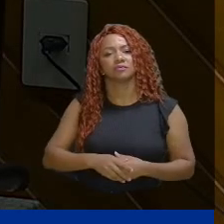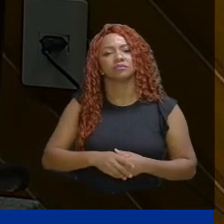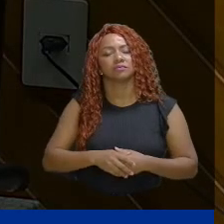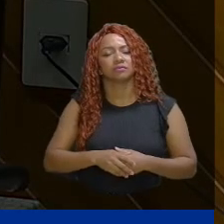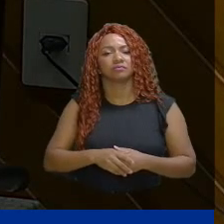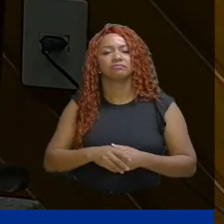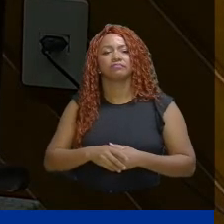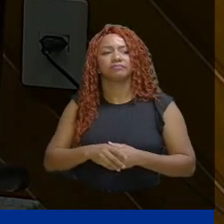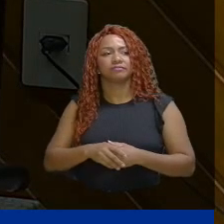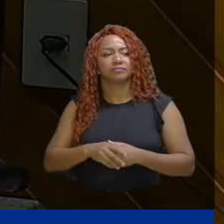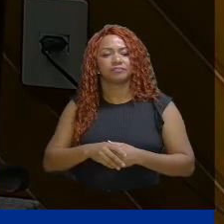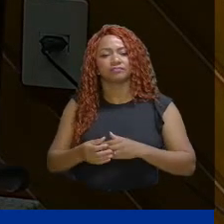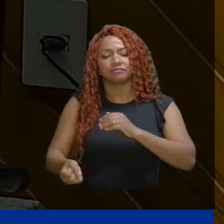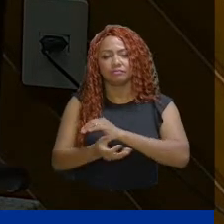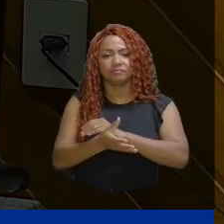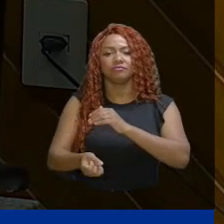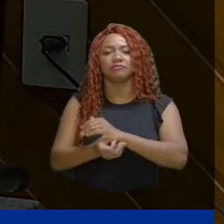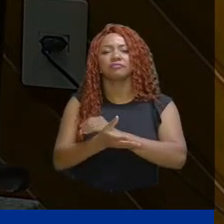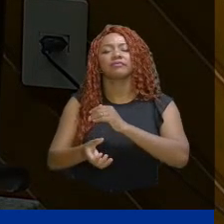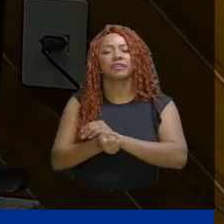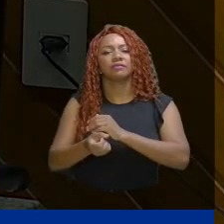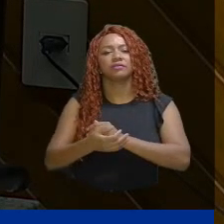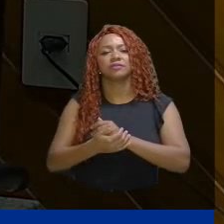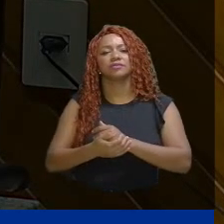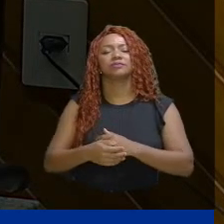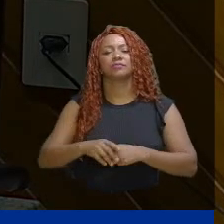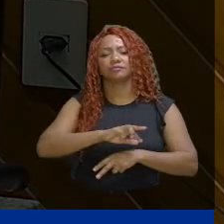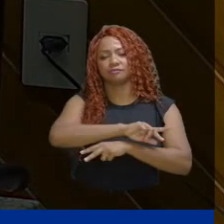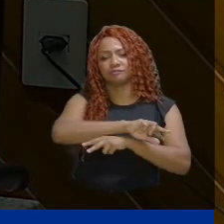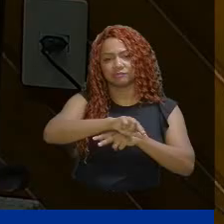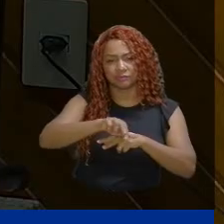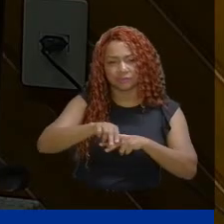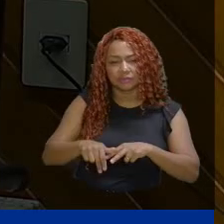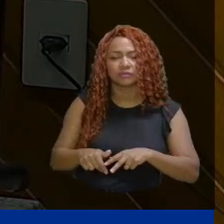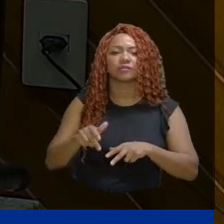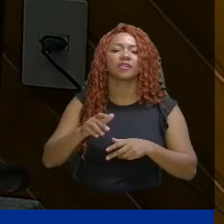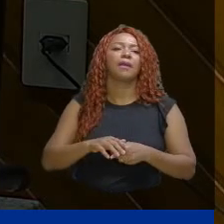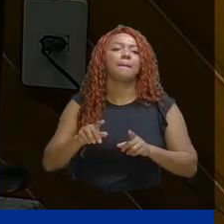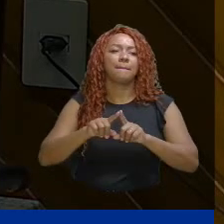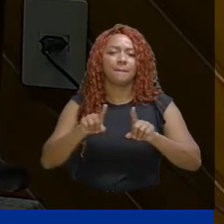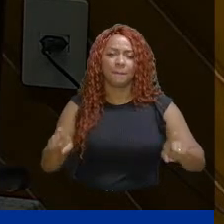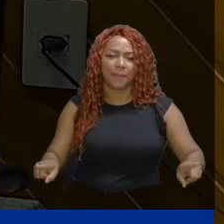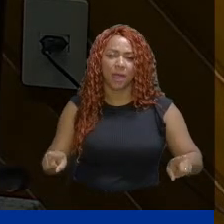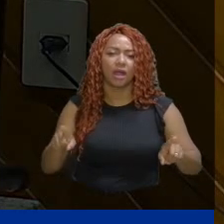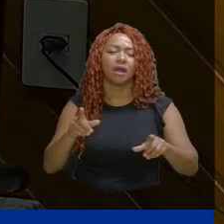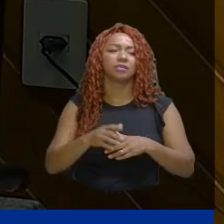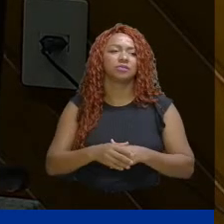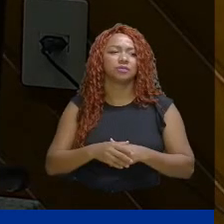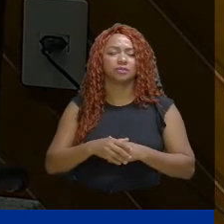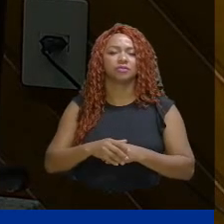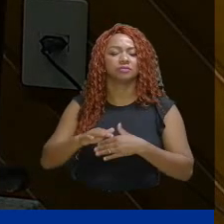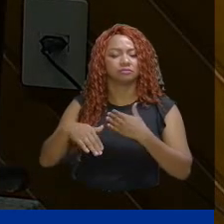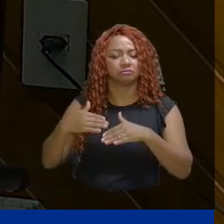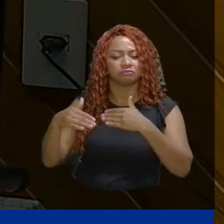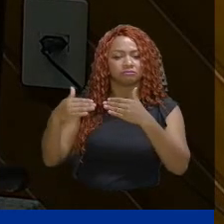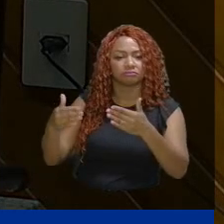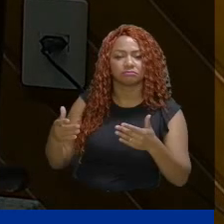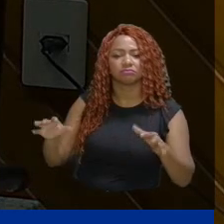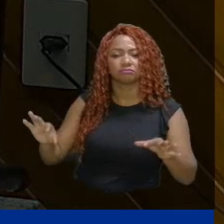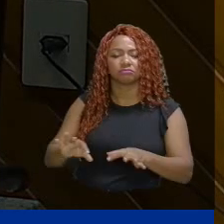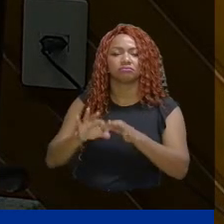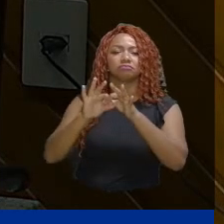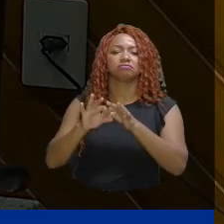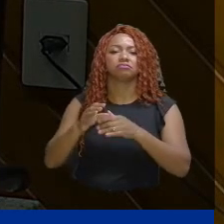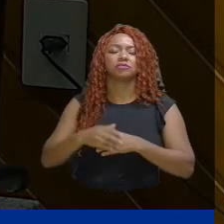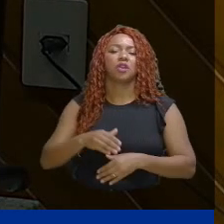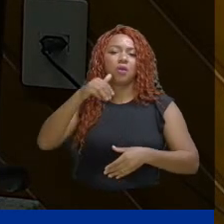na suposta fraude à cota de gênero, mas apenas indícios de relação política com os demais envolvidos. O voto